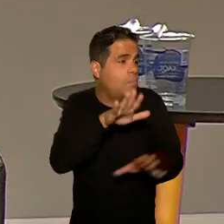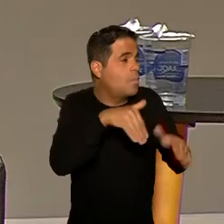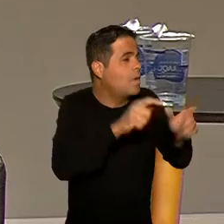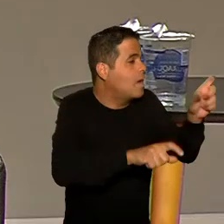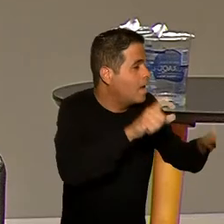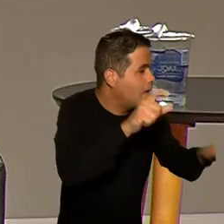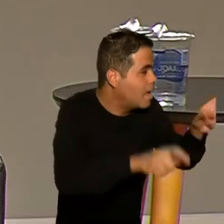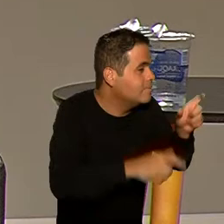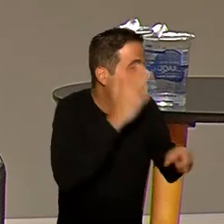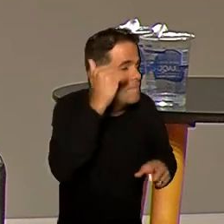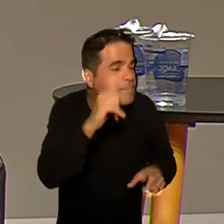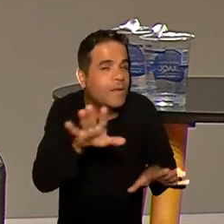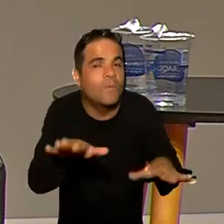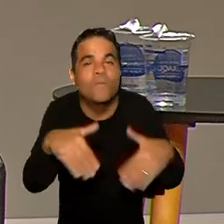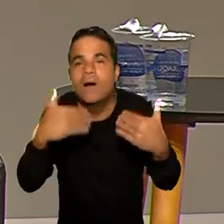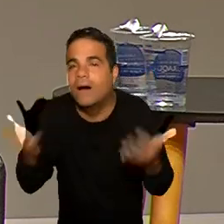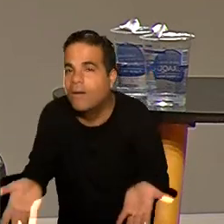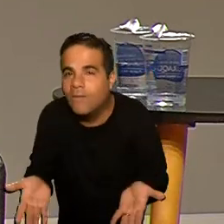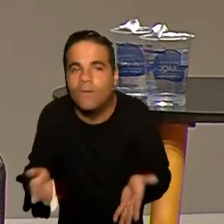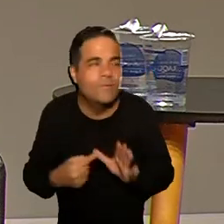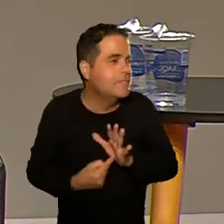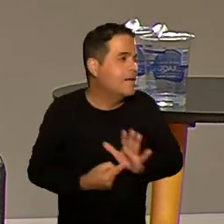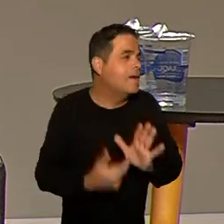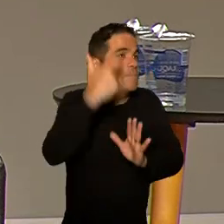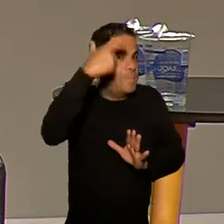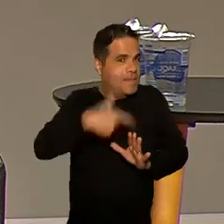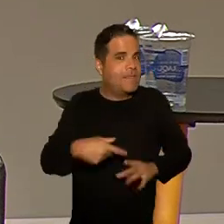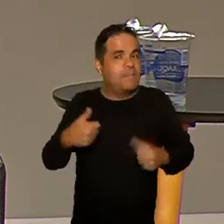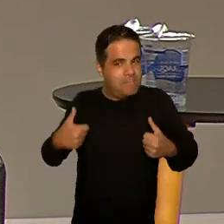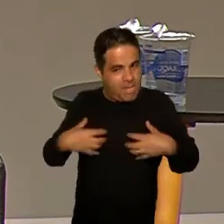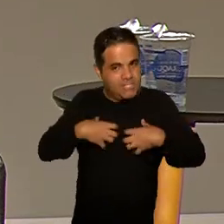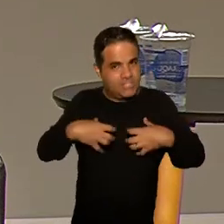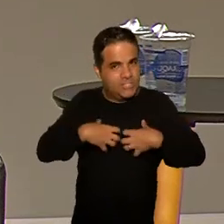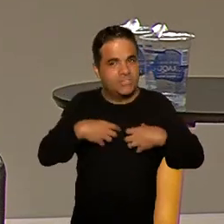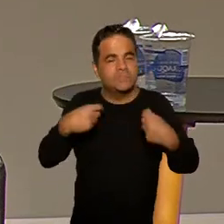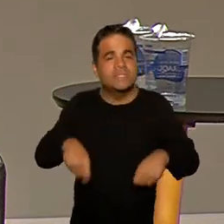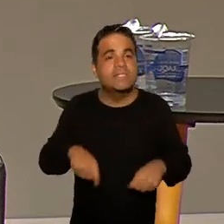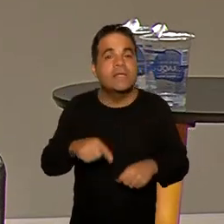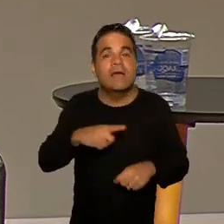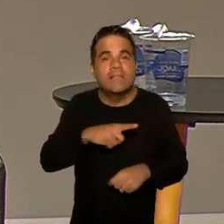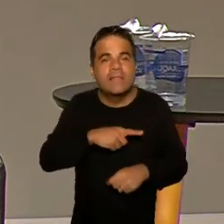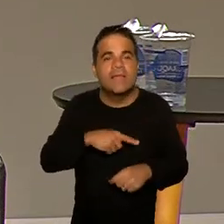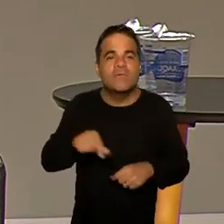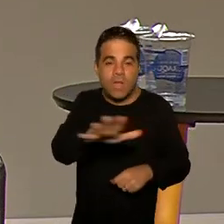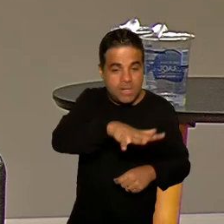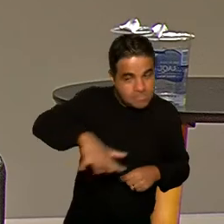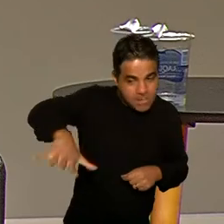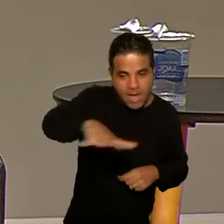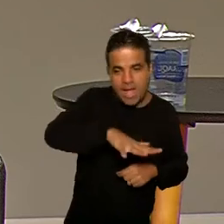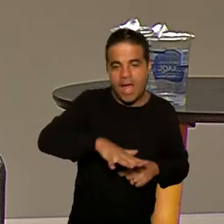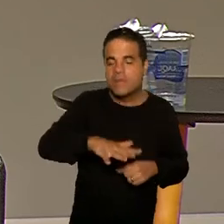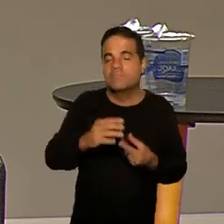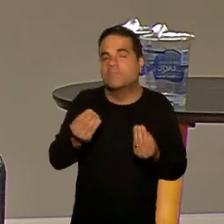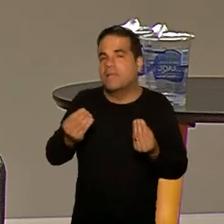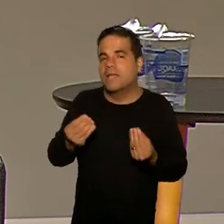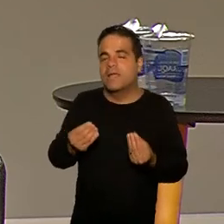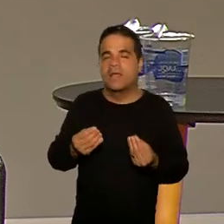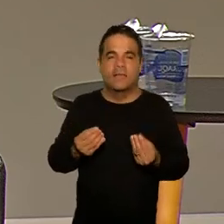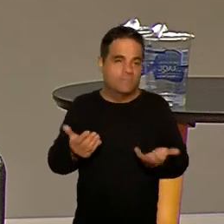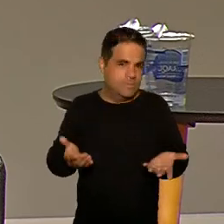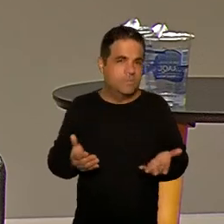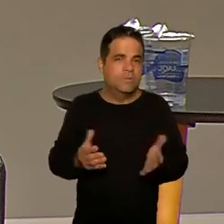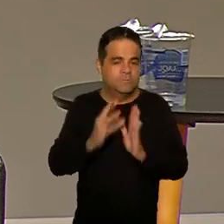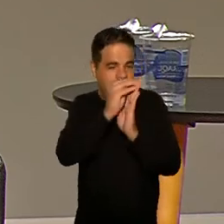são a gente precisa se apresentar também nesse sentido e que haja então o espaço para que tanto